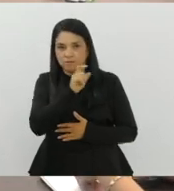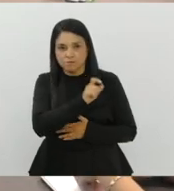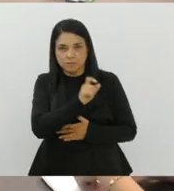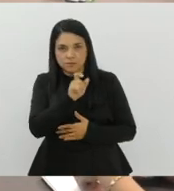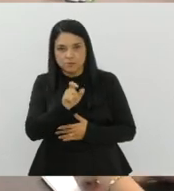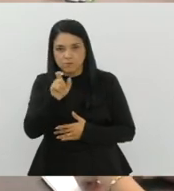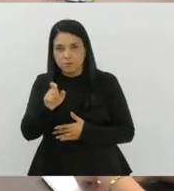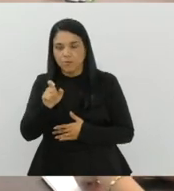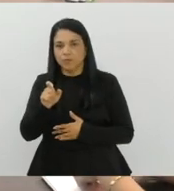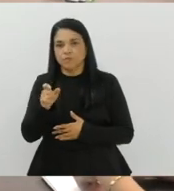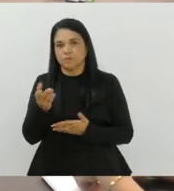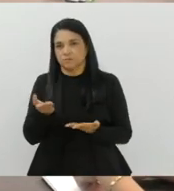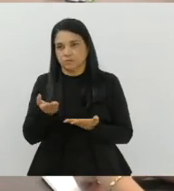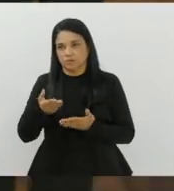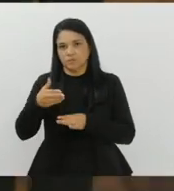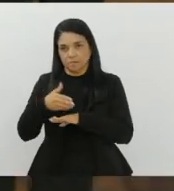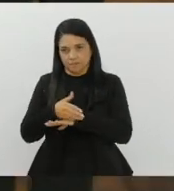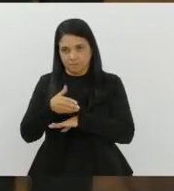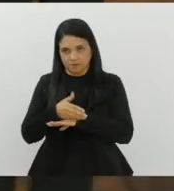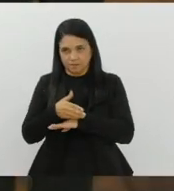aqui presentes.